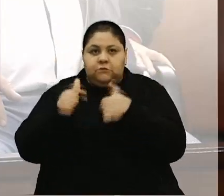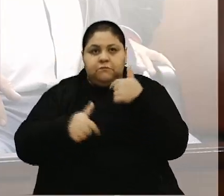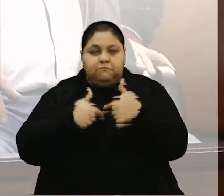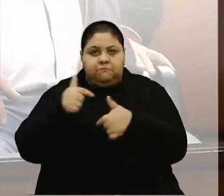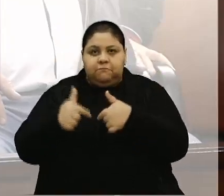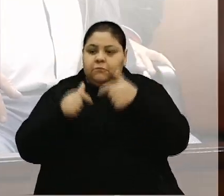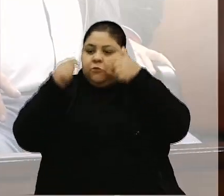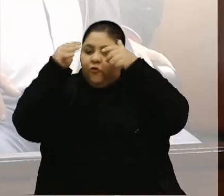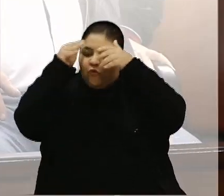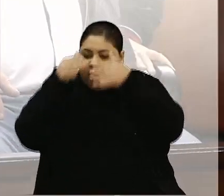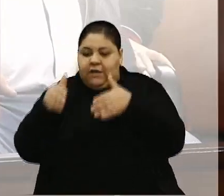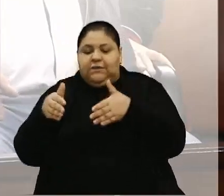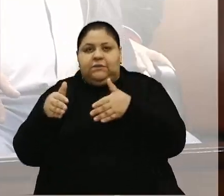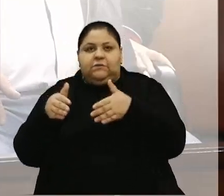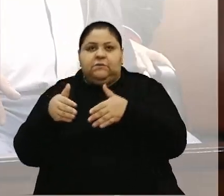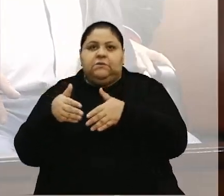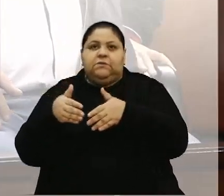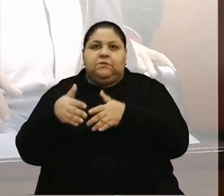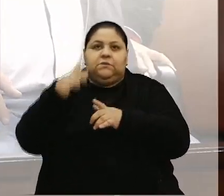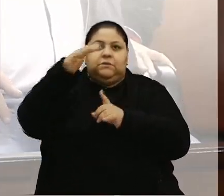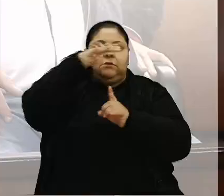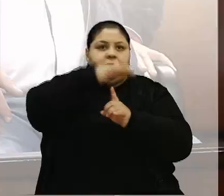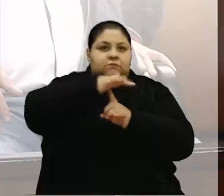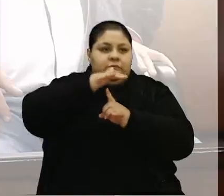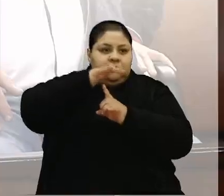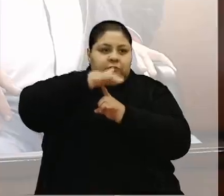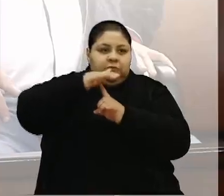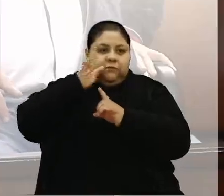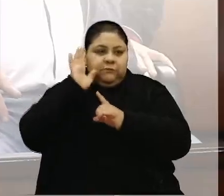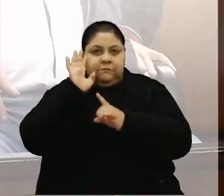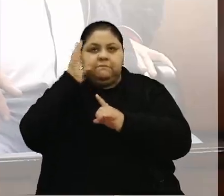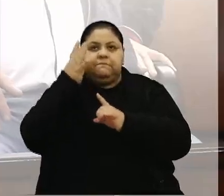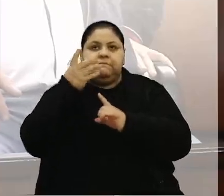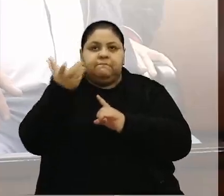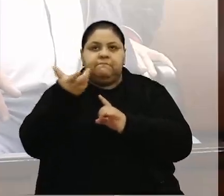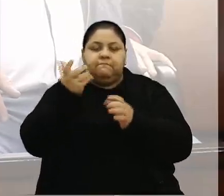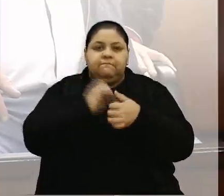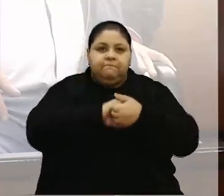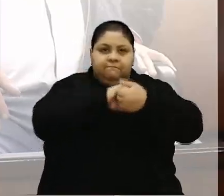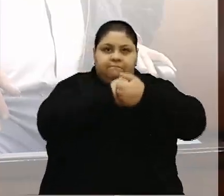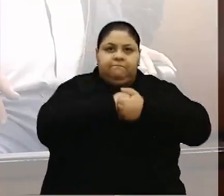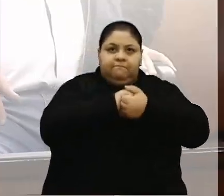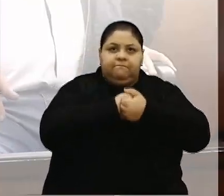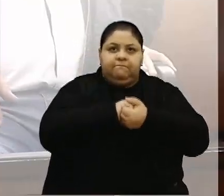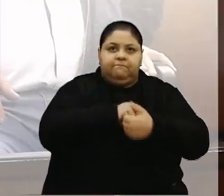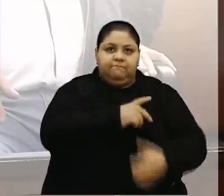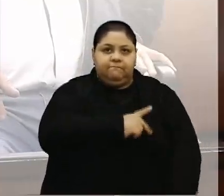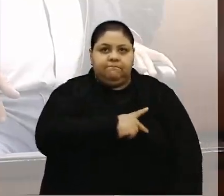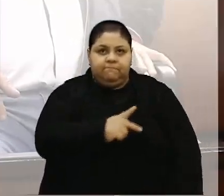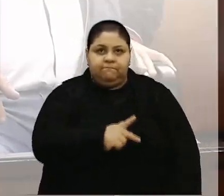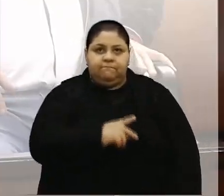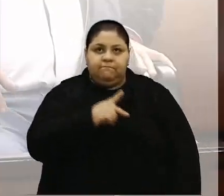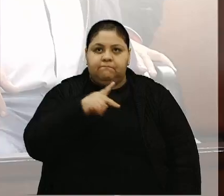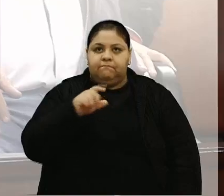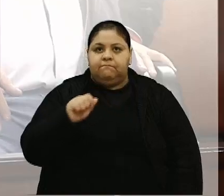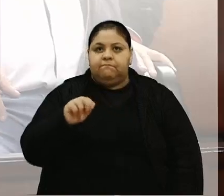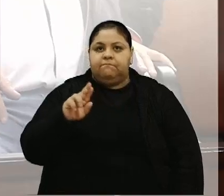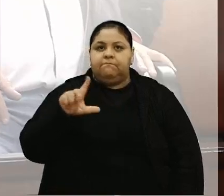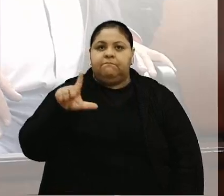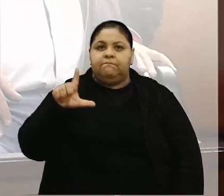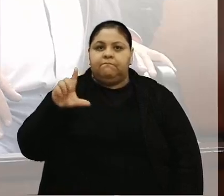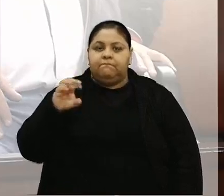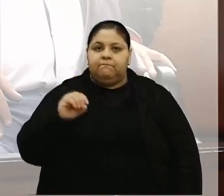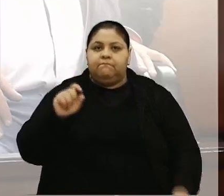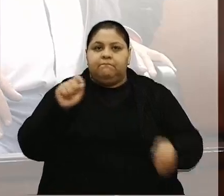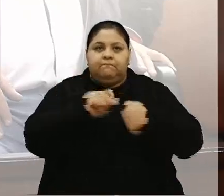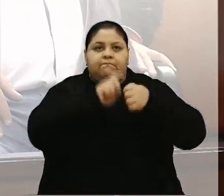cima aí das feiras que estão acontecendo. Quero cumprimentar o presidente Paulo Salcia, o qual faz um